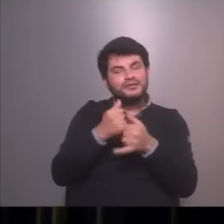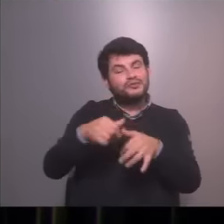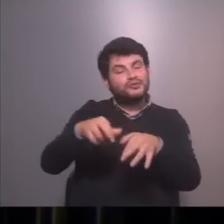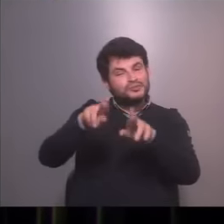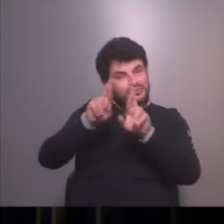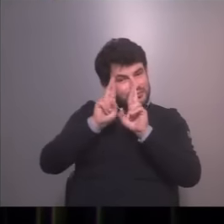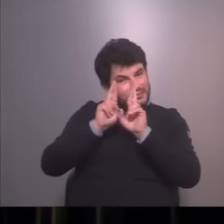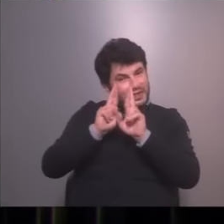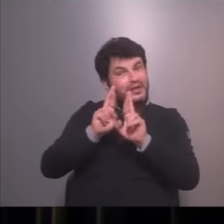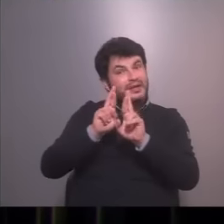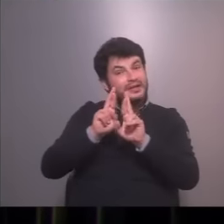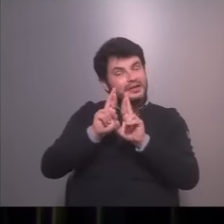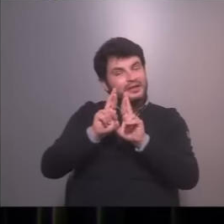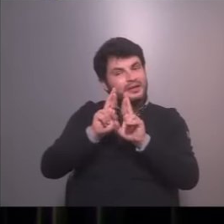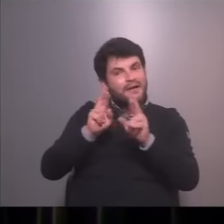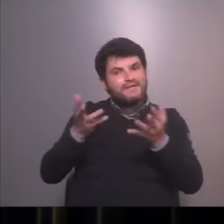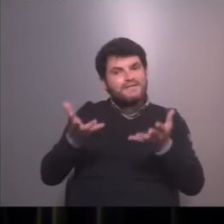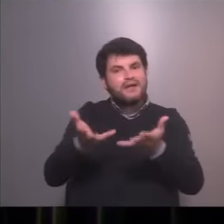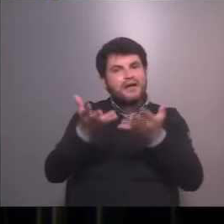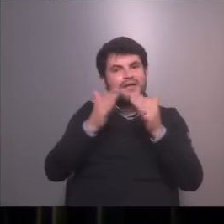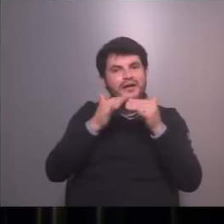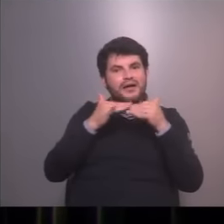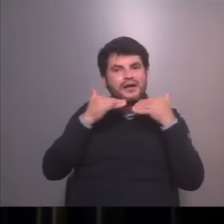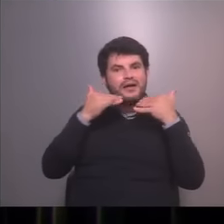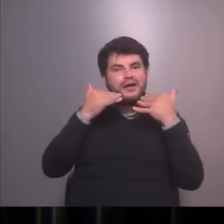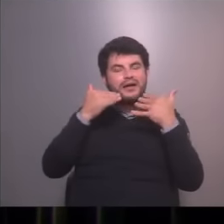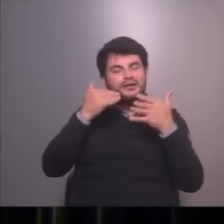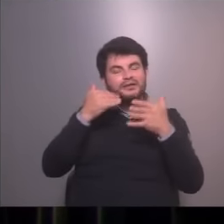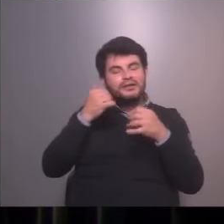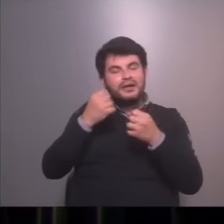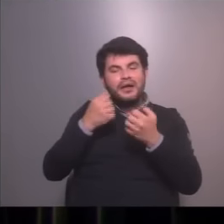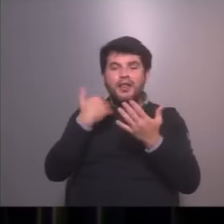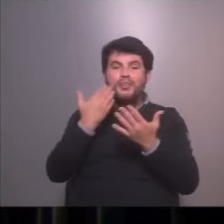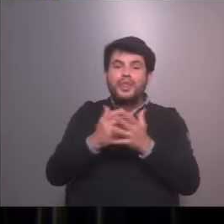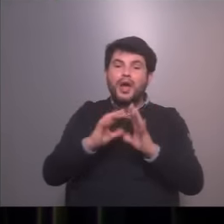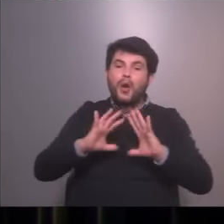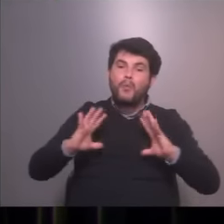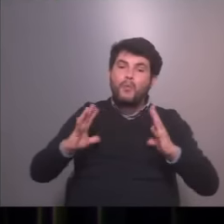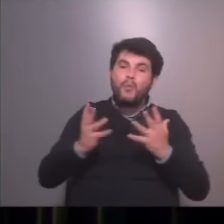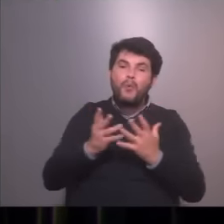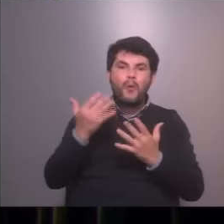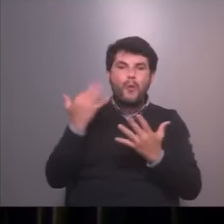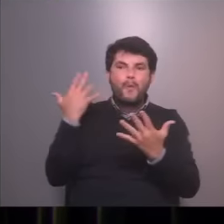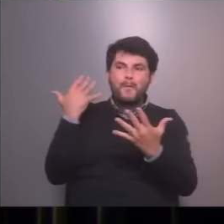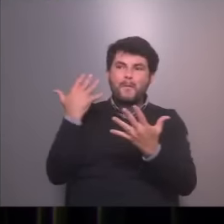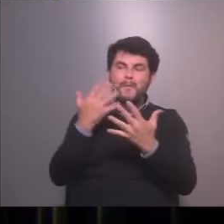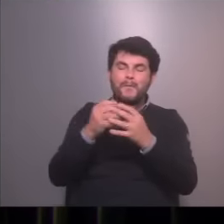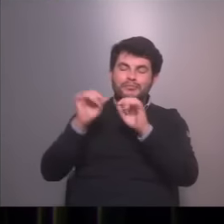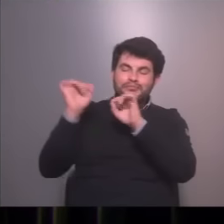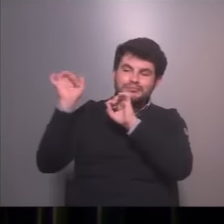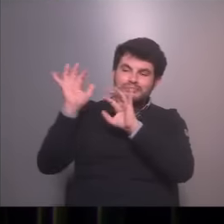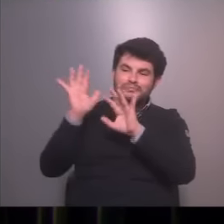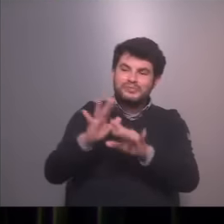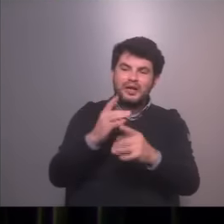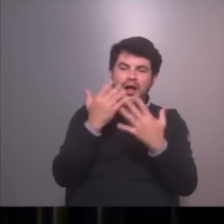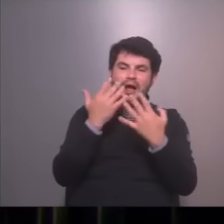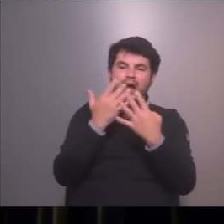de Maria refúgio, fé, alegria, esperança, que os